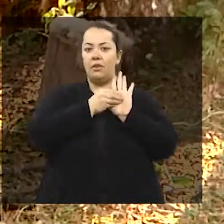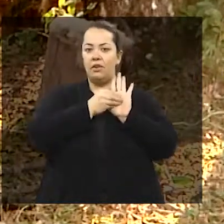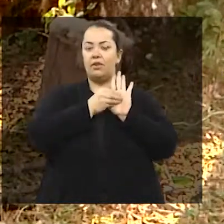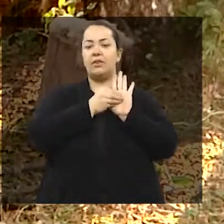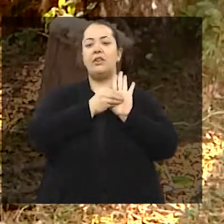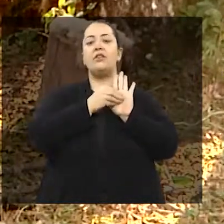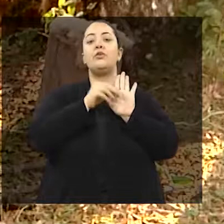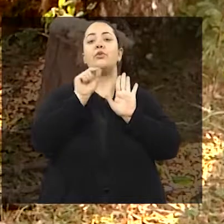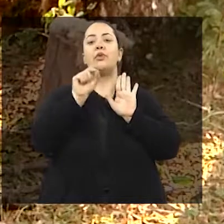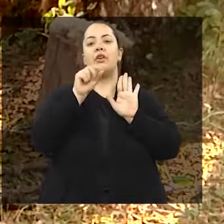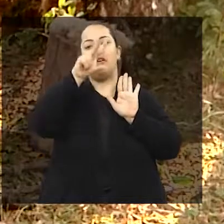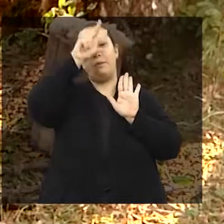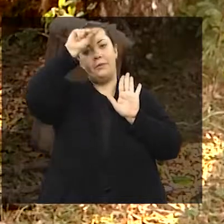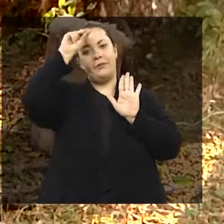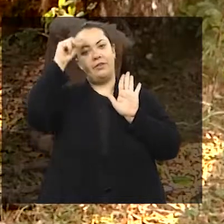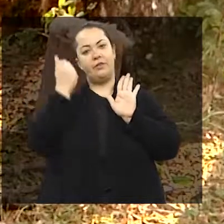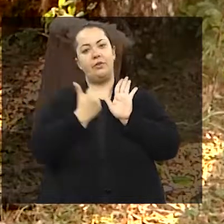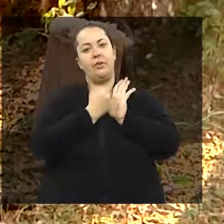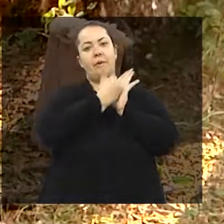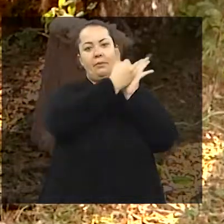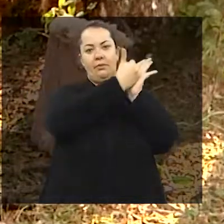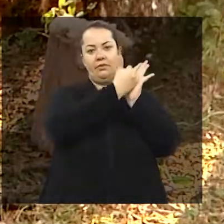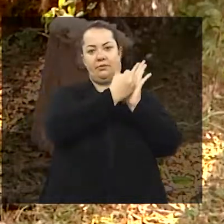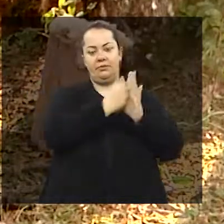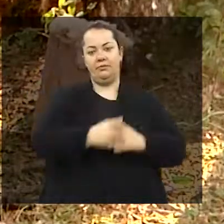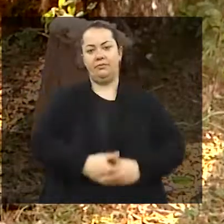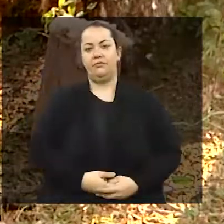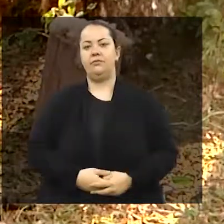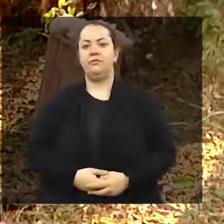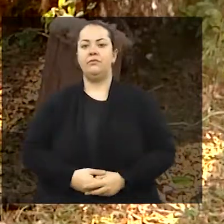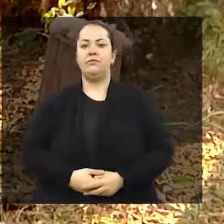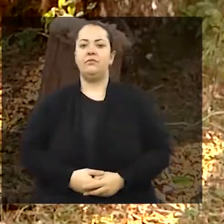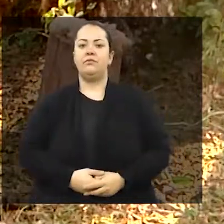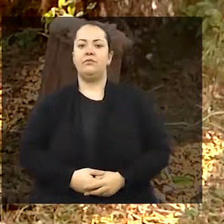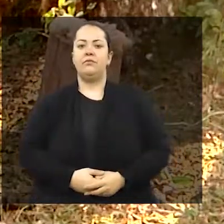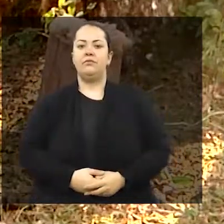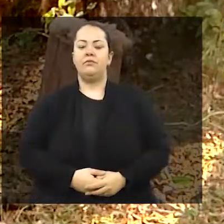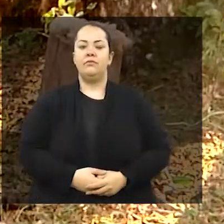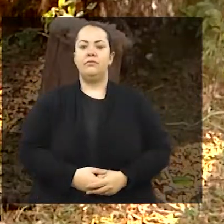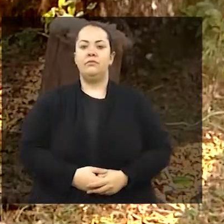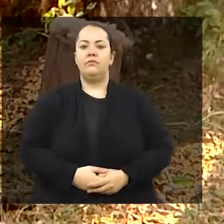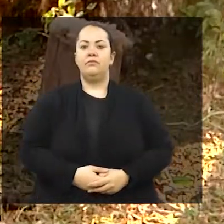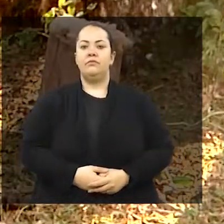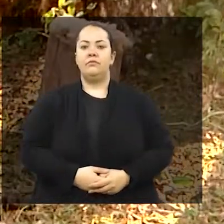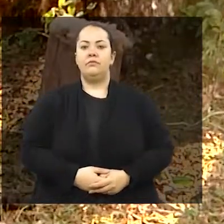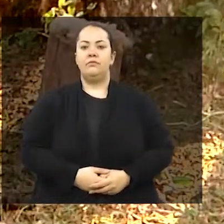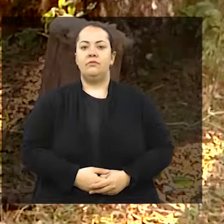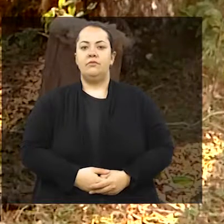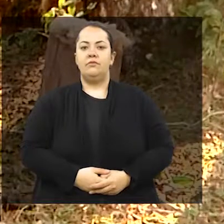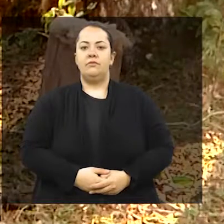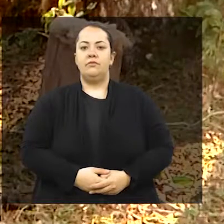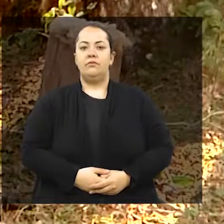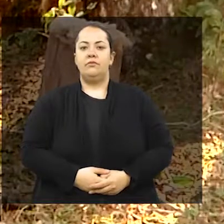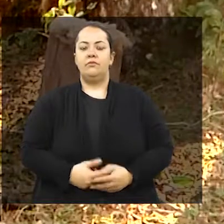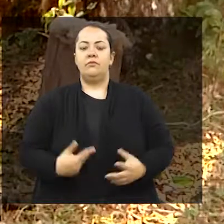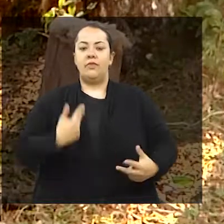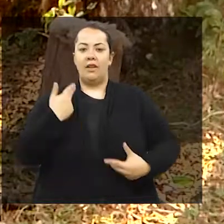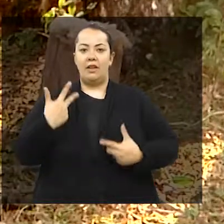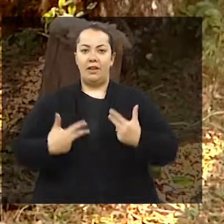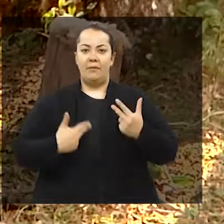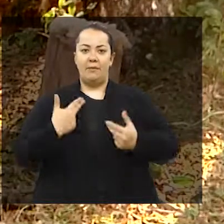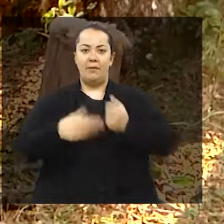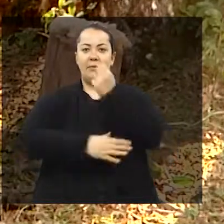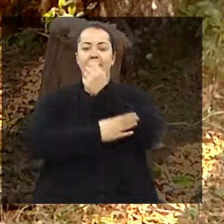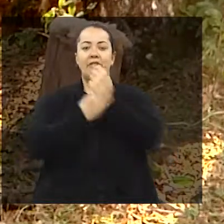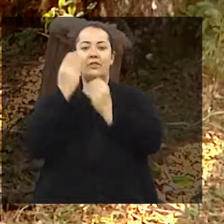nós chegarmos na semana farroupilha e dentro da semana farroupilha que sempre aconteceu desde a sua criação desde a sua